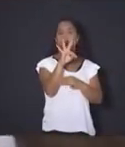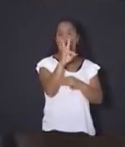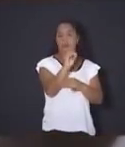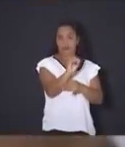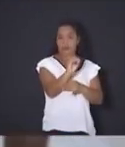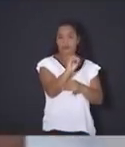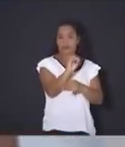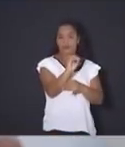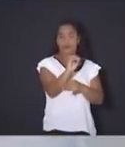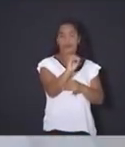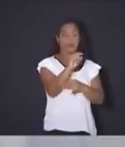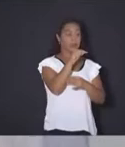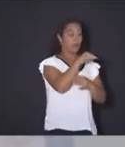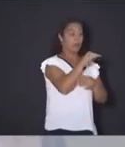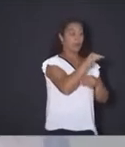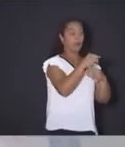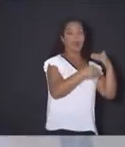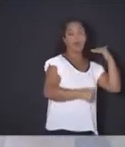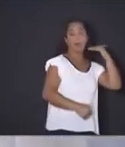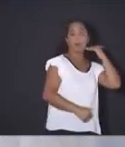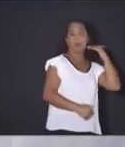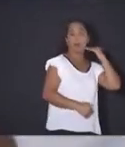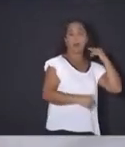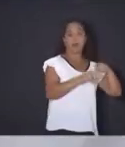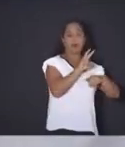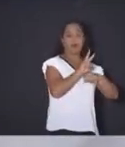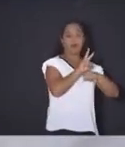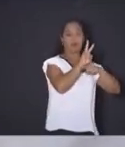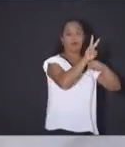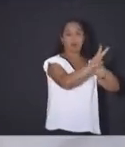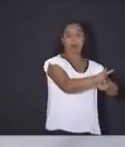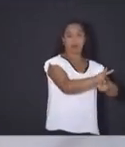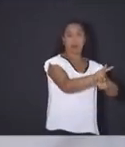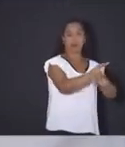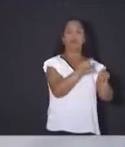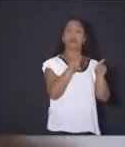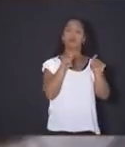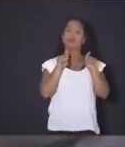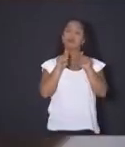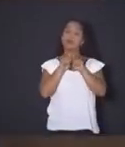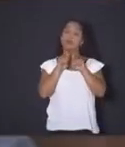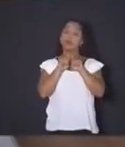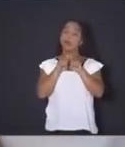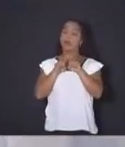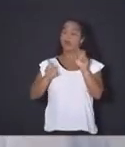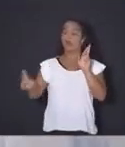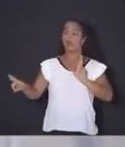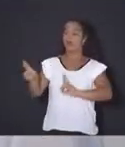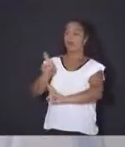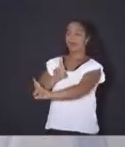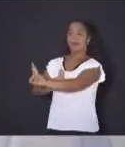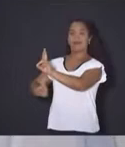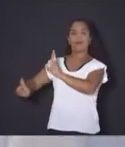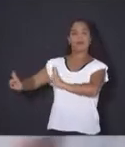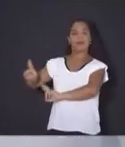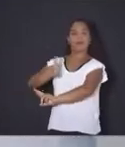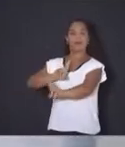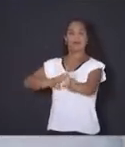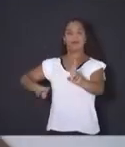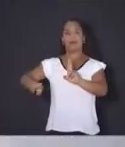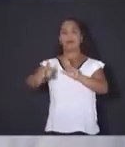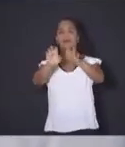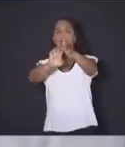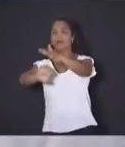direto dos bancos mais os créditos que vem das relações que elas têm com os fornecedores ela